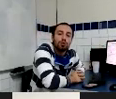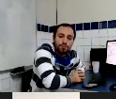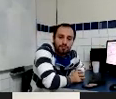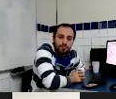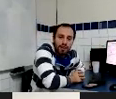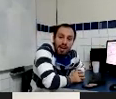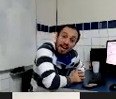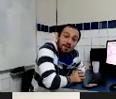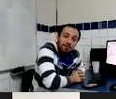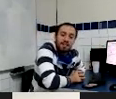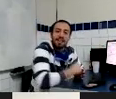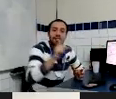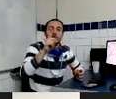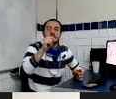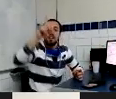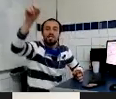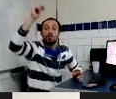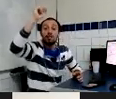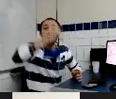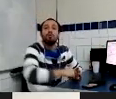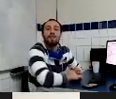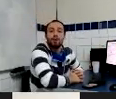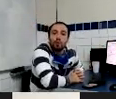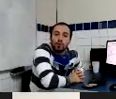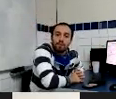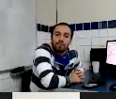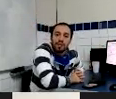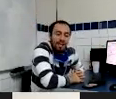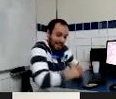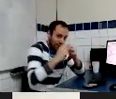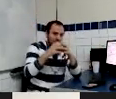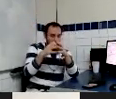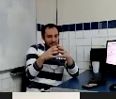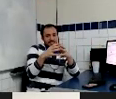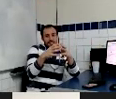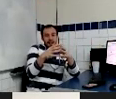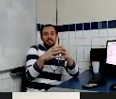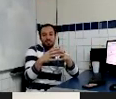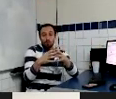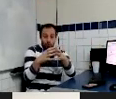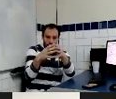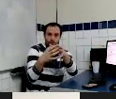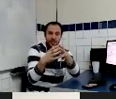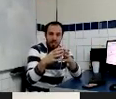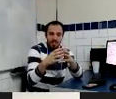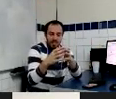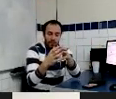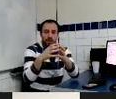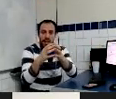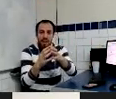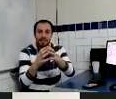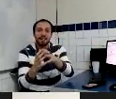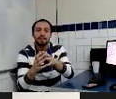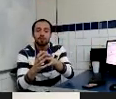religioso. Eles vão dizer que esse governante é escolhido por Deus. Então, nas primeiras cidades, os governantes